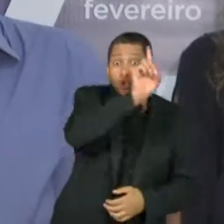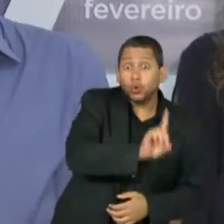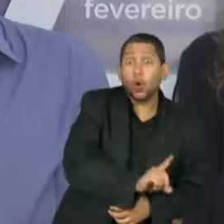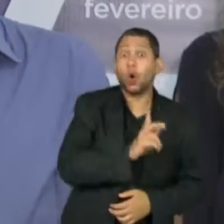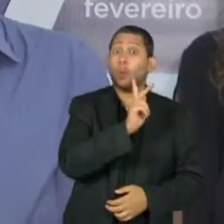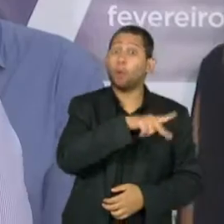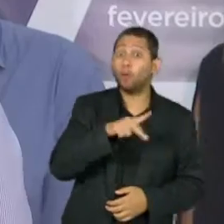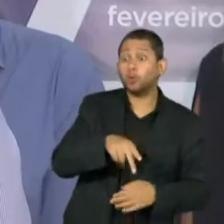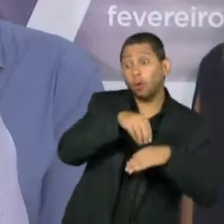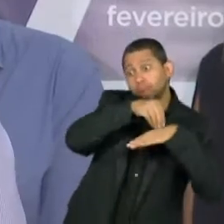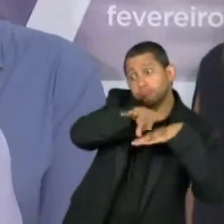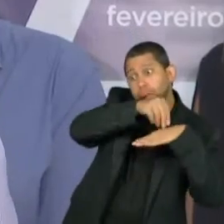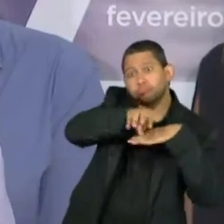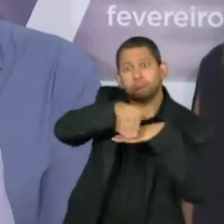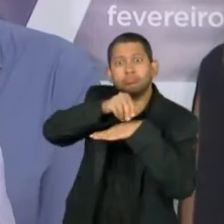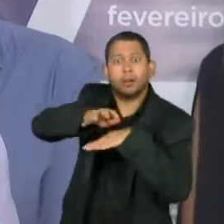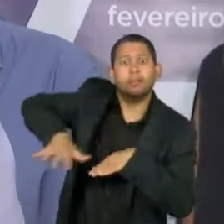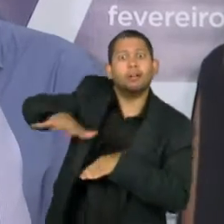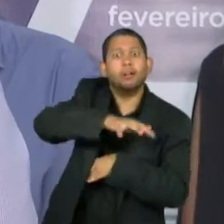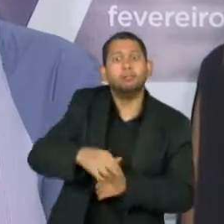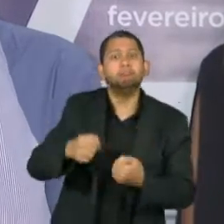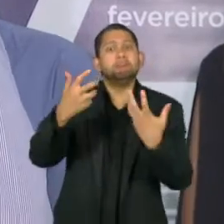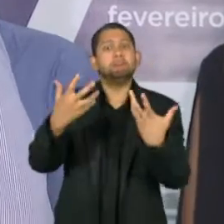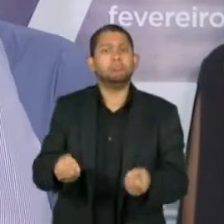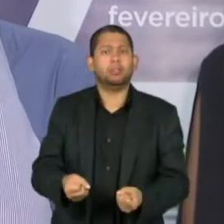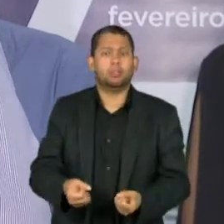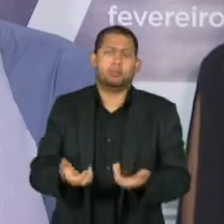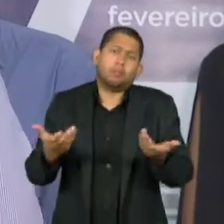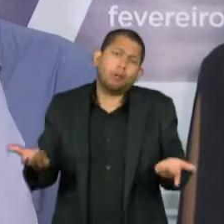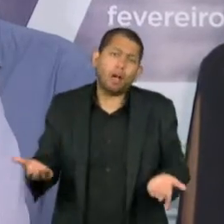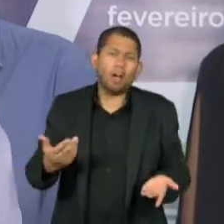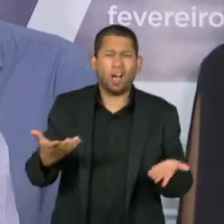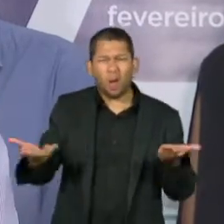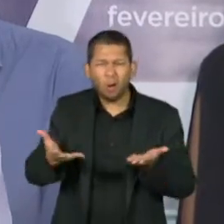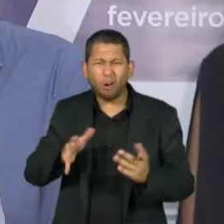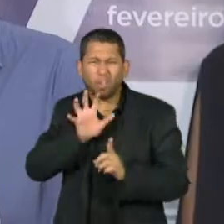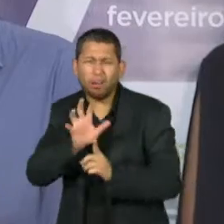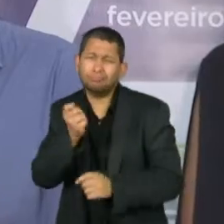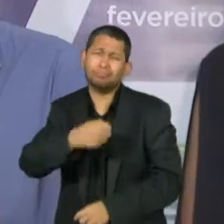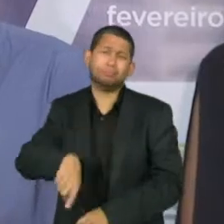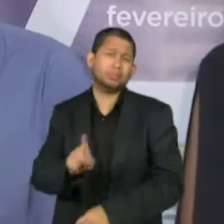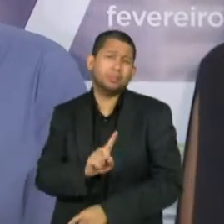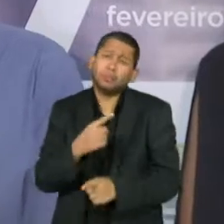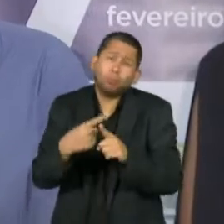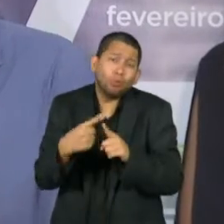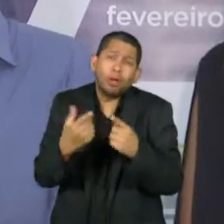a conscientização. Não tem por que mudar esse rumo. Se a gente está conseguindo, através de um diálogo,